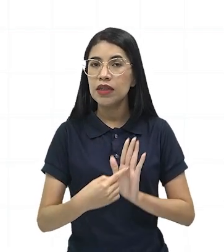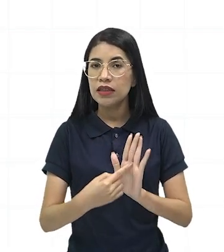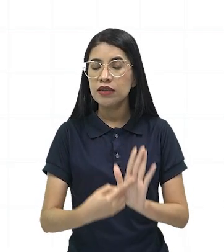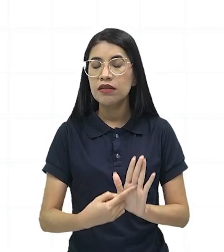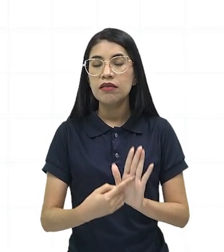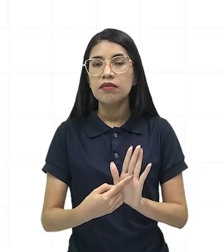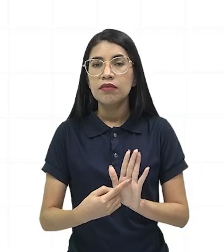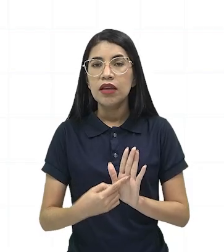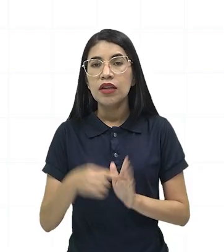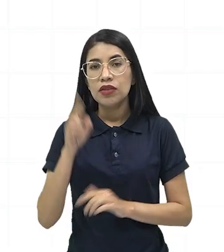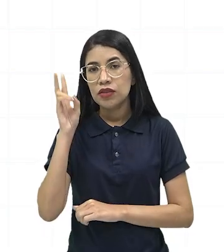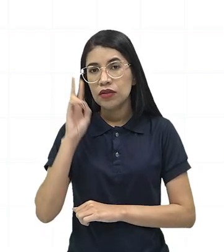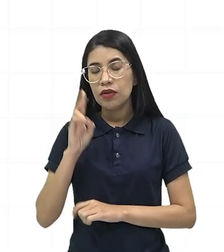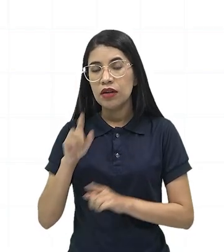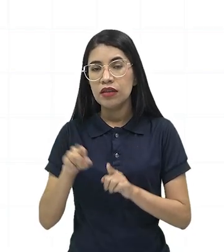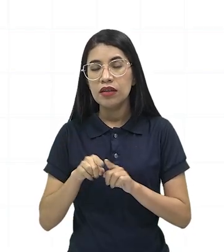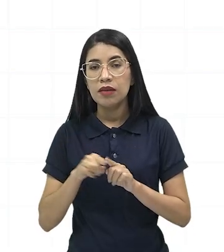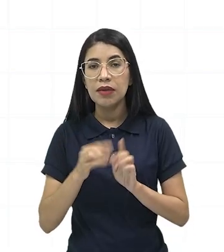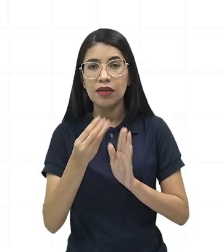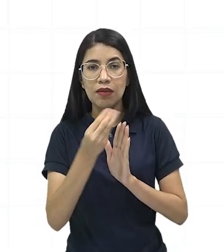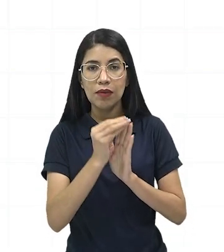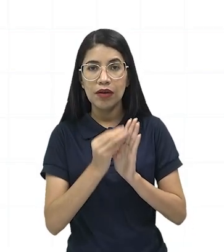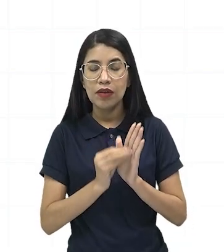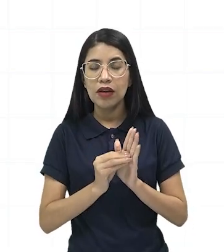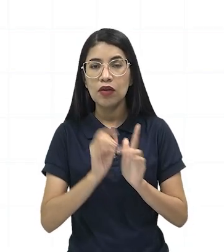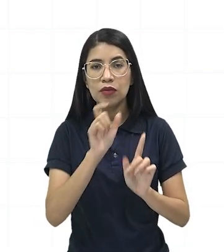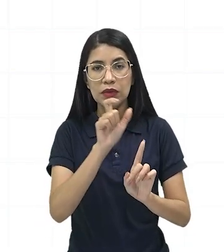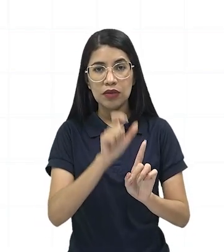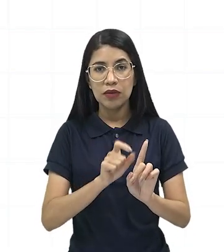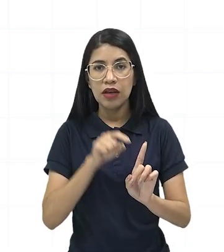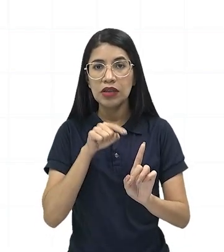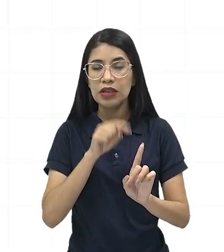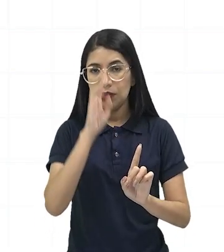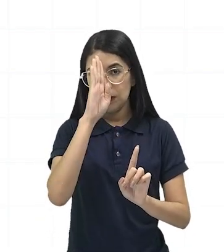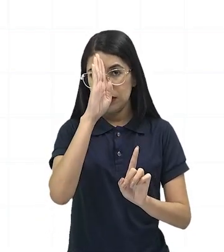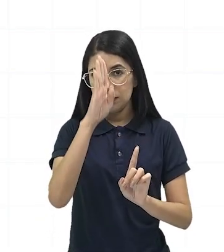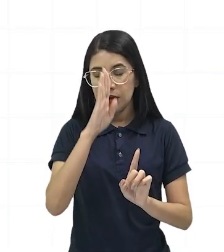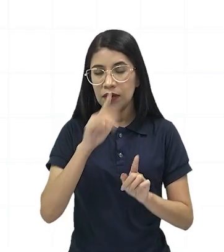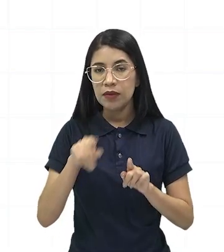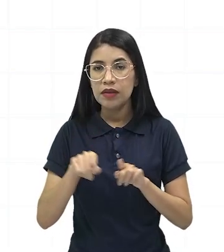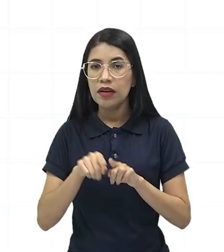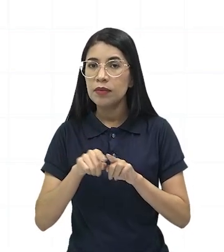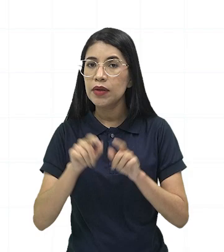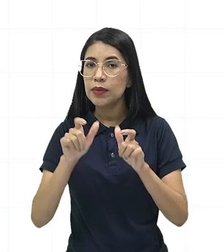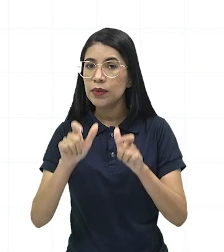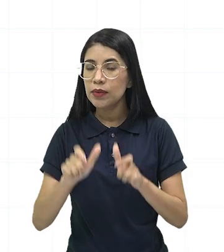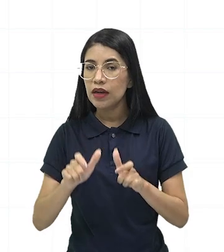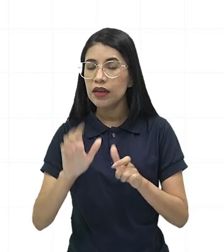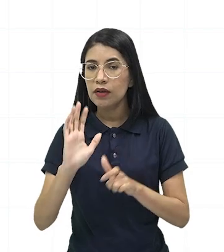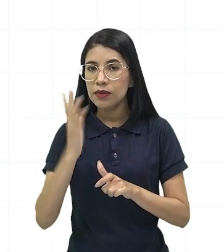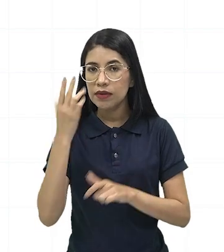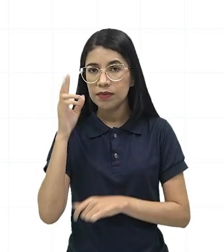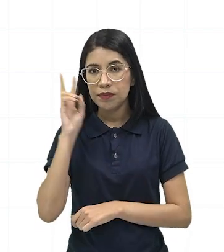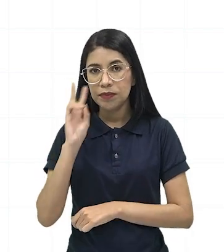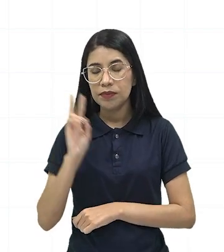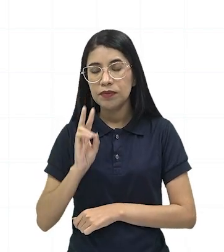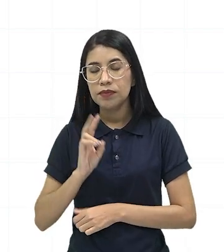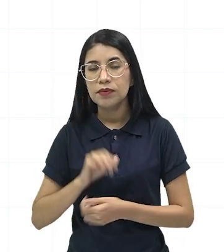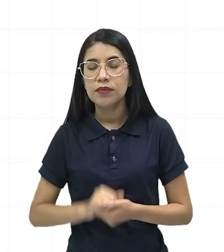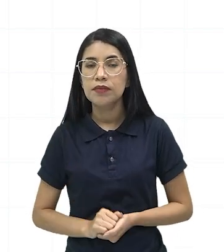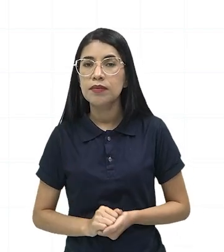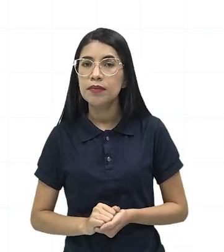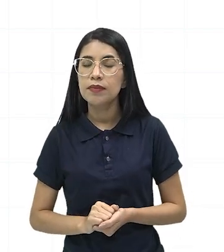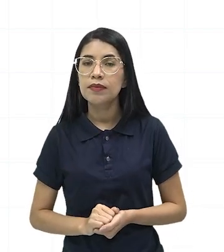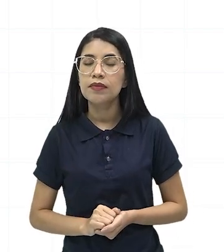obra, incluindo principalmente o personagem principal, né? O local onde vai ocorrer a história.